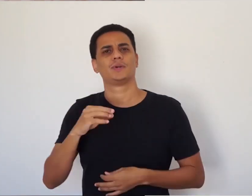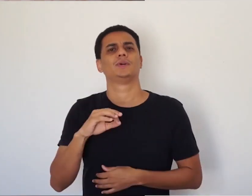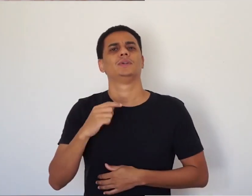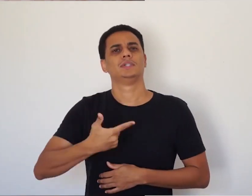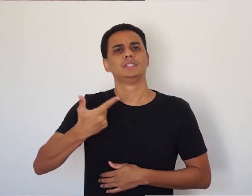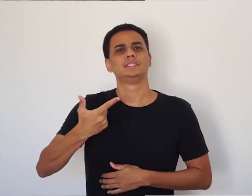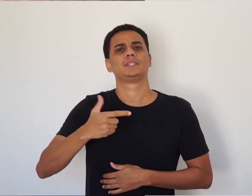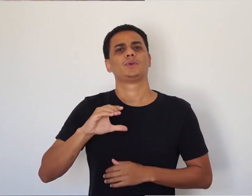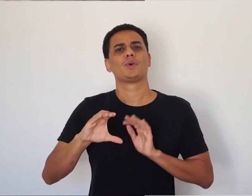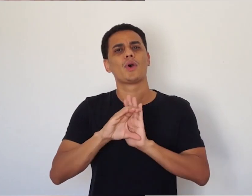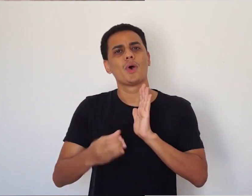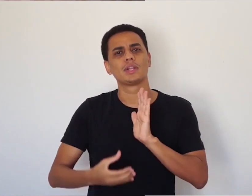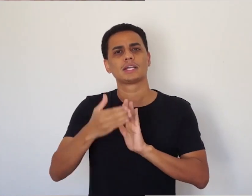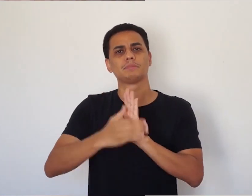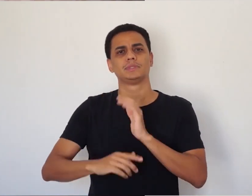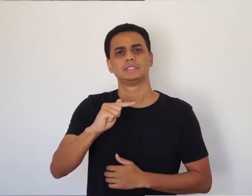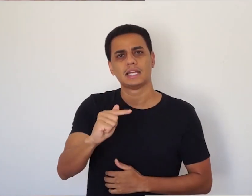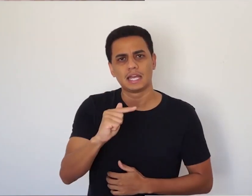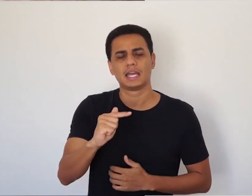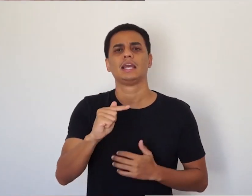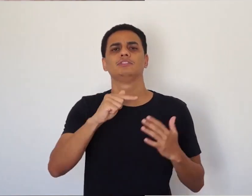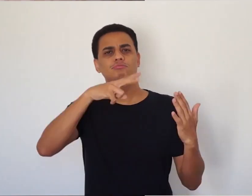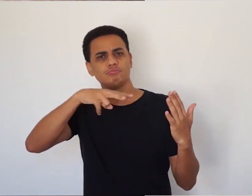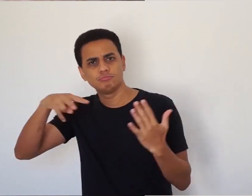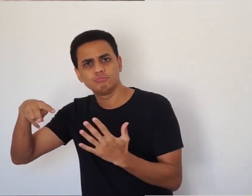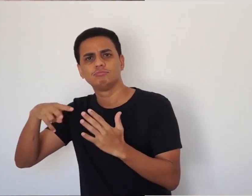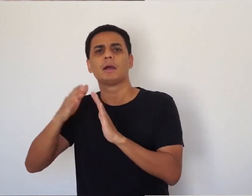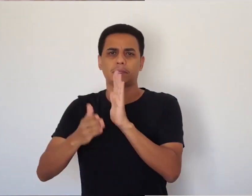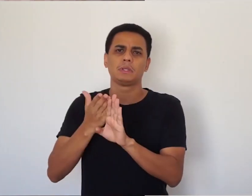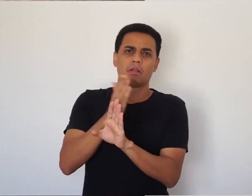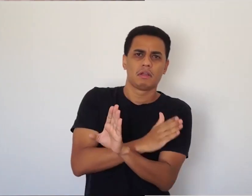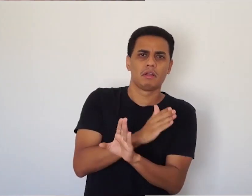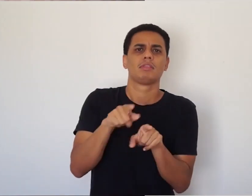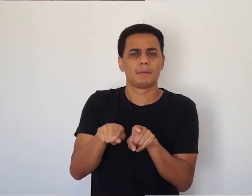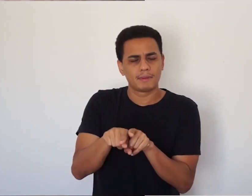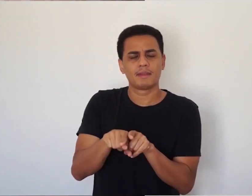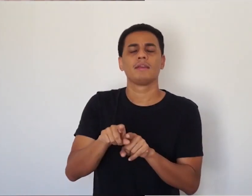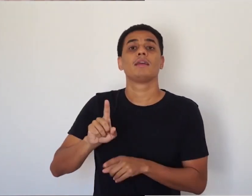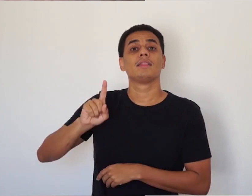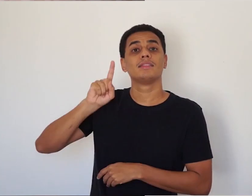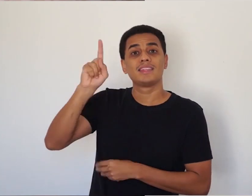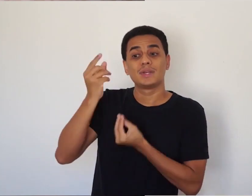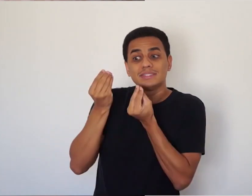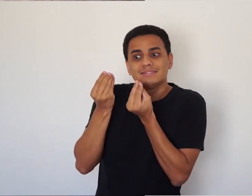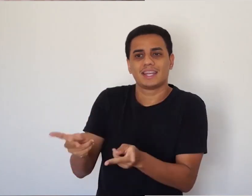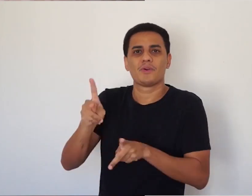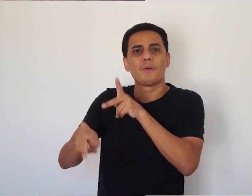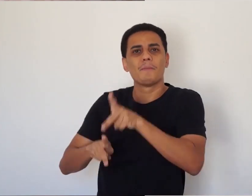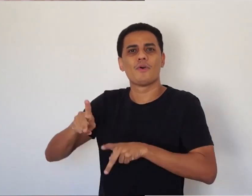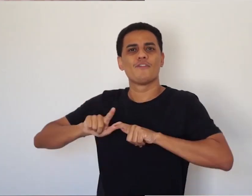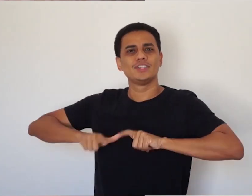lá em 2 Crônicas 7, versículo 13, 14, no capítulo anterior também, que Deus